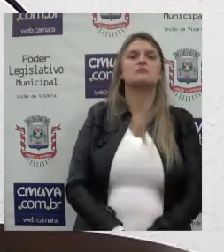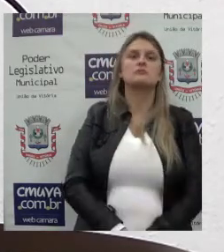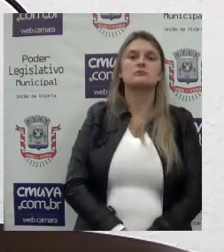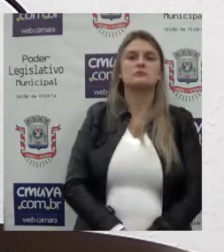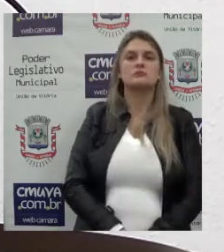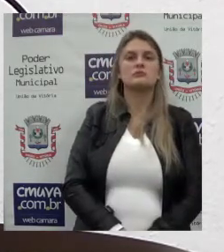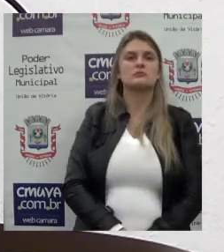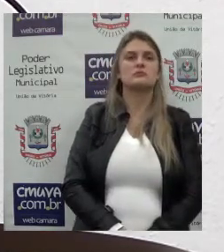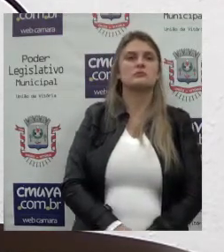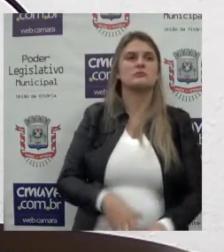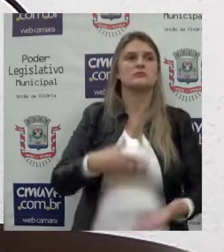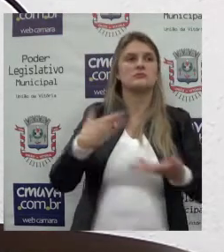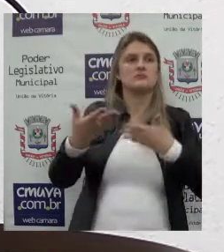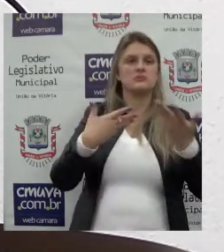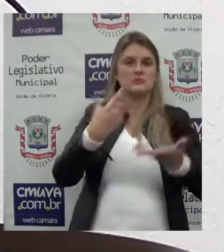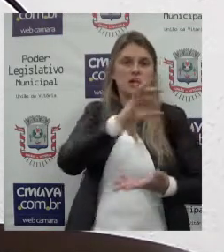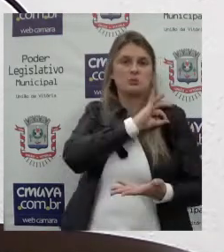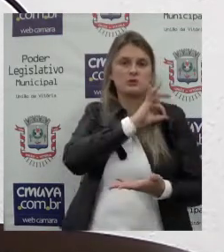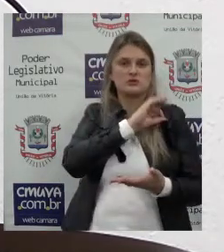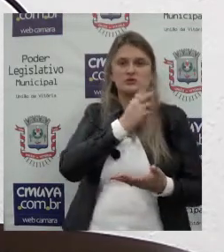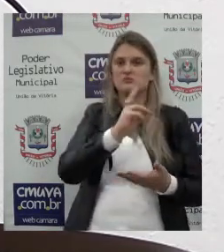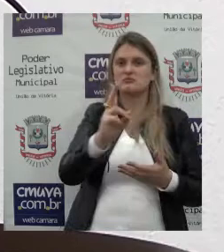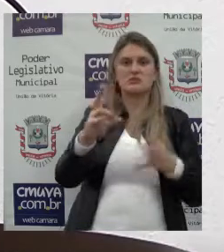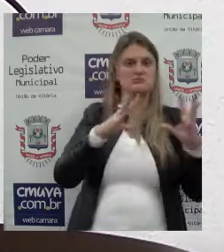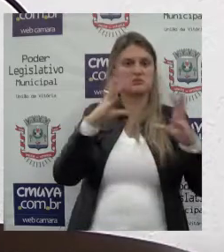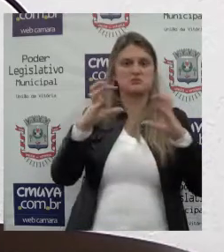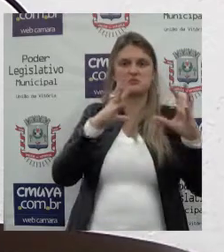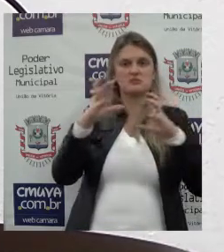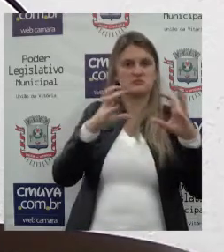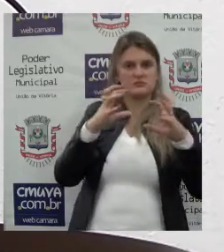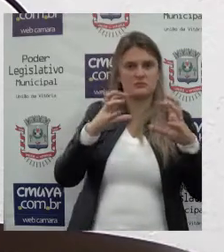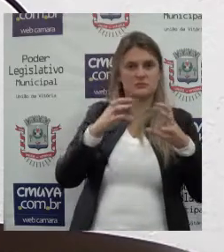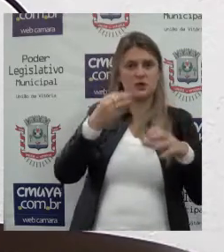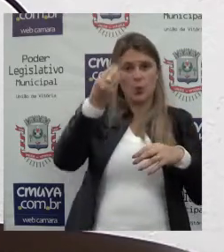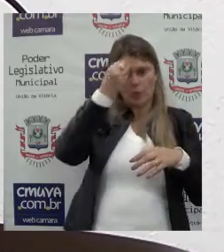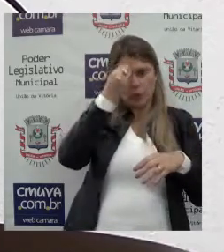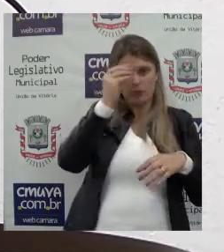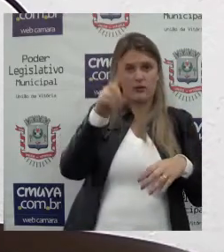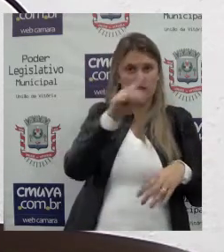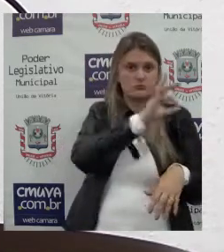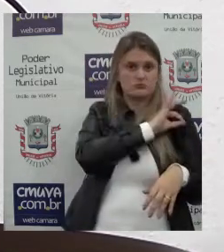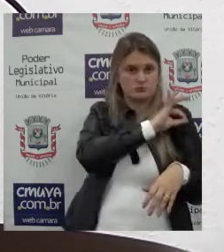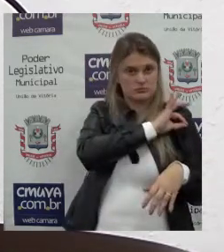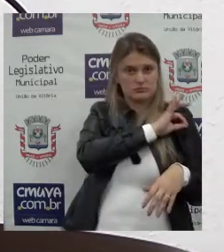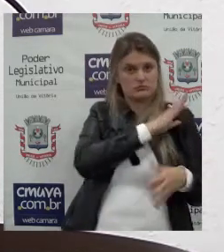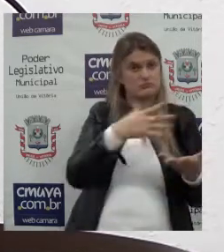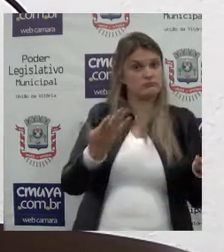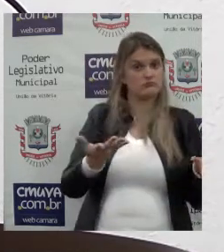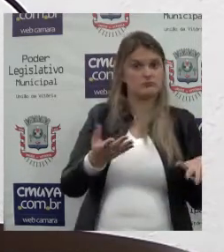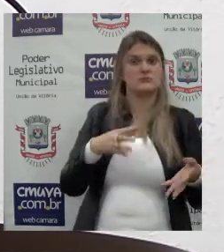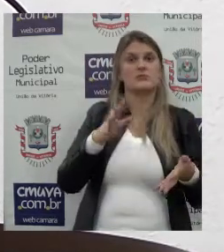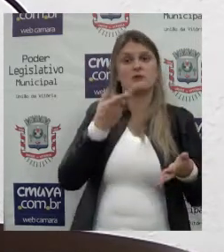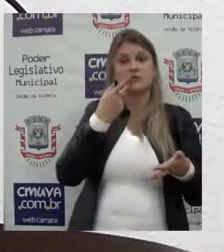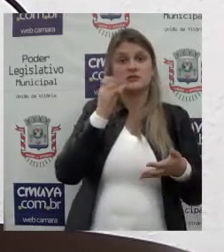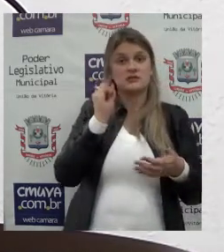Saqueavam até a carga de maconha. A polícia ia intervir, tinha que entrar em confronto. Daí, culpado é a polícia